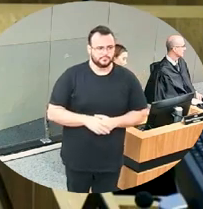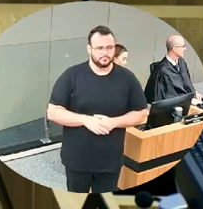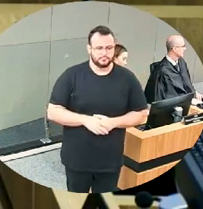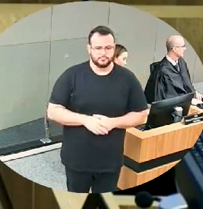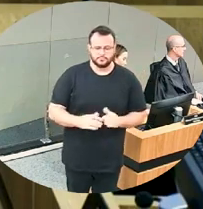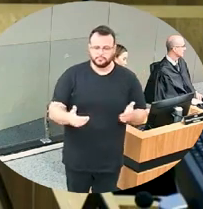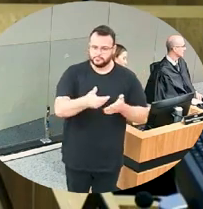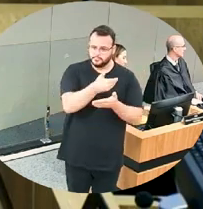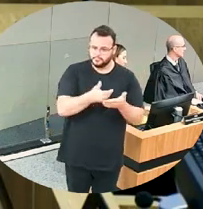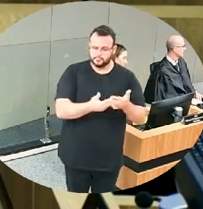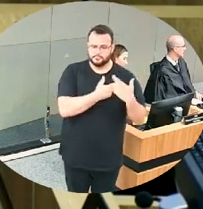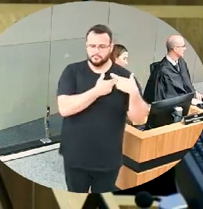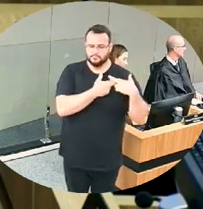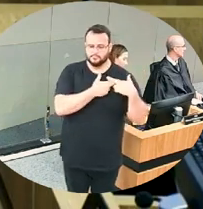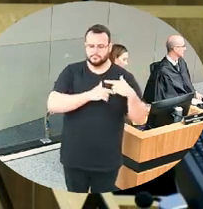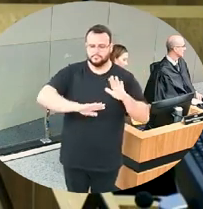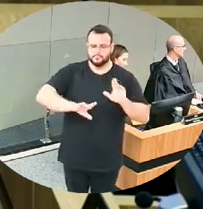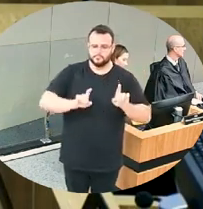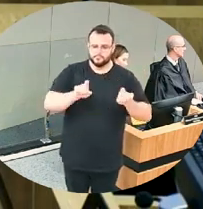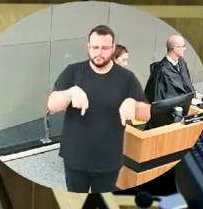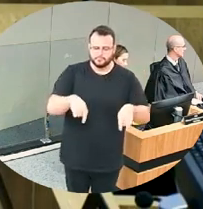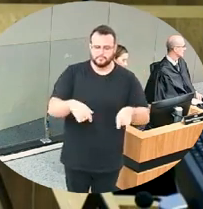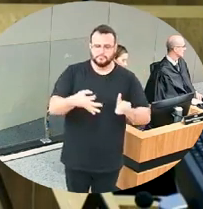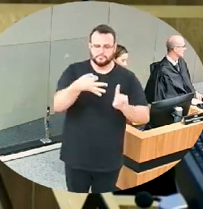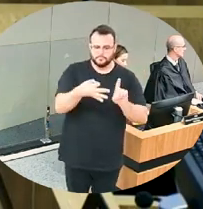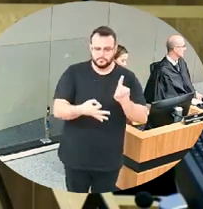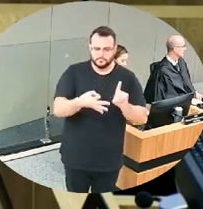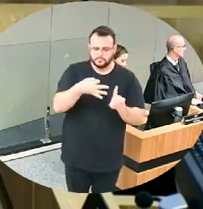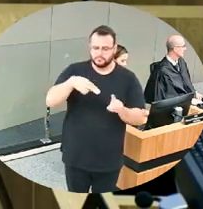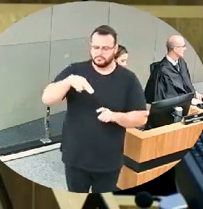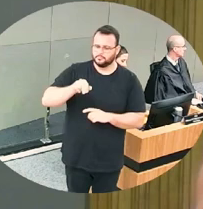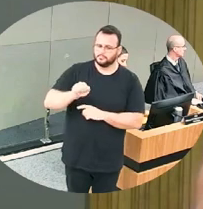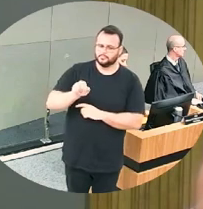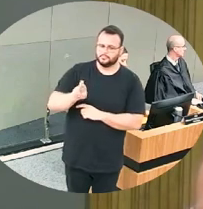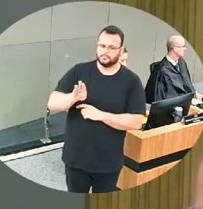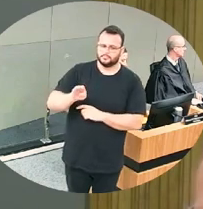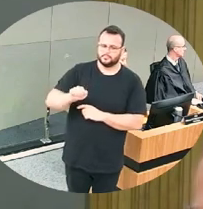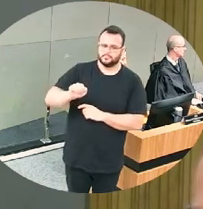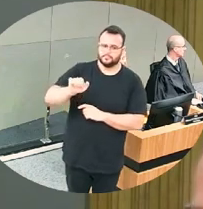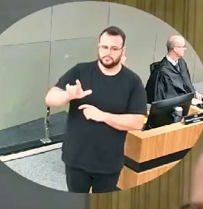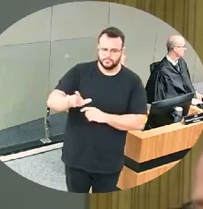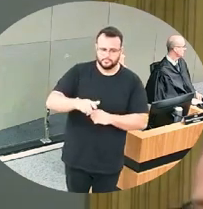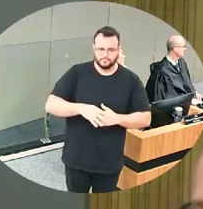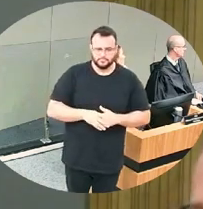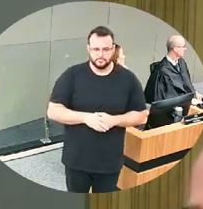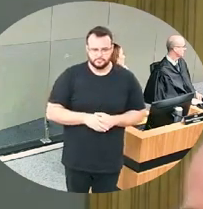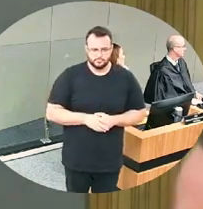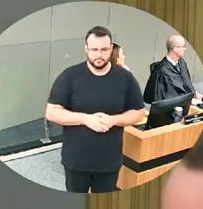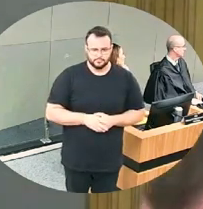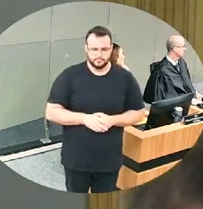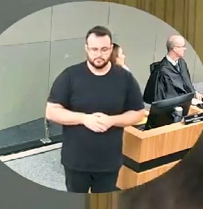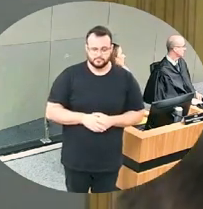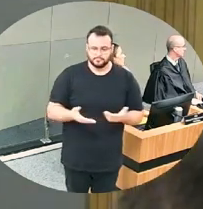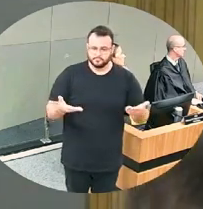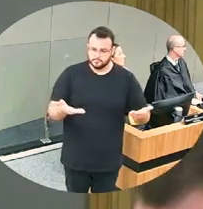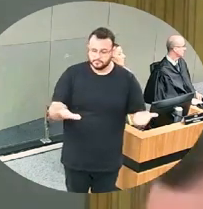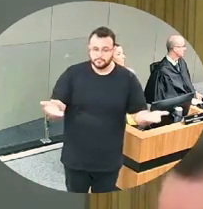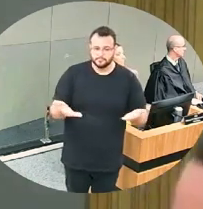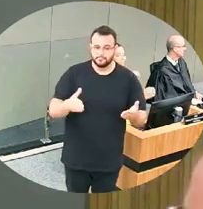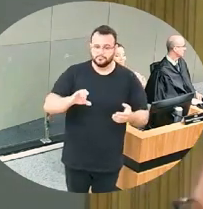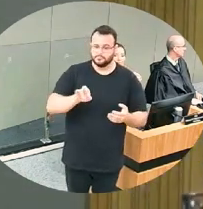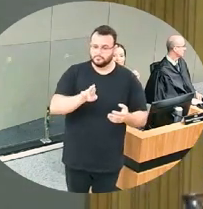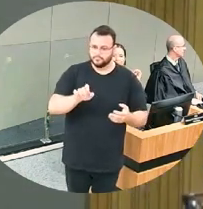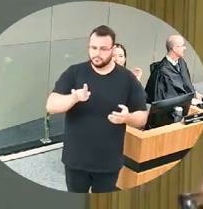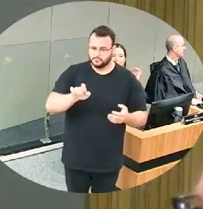termo de compromisso e posse do excelentíssimo Desembargador narbal ano de Mendonça fite no cargo de